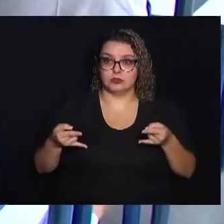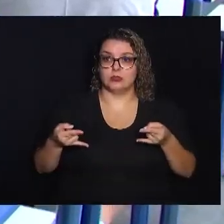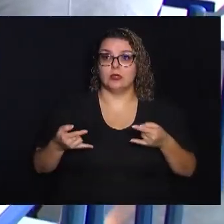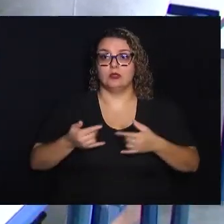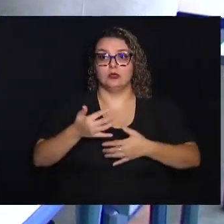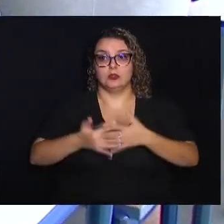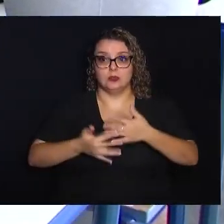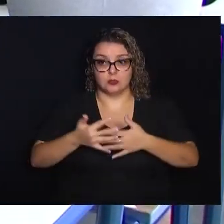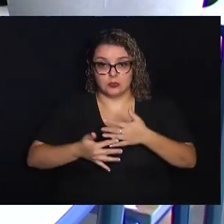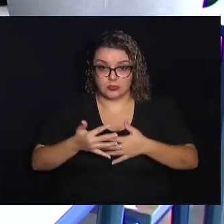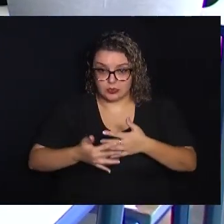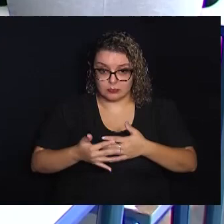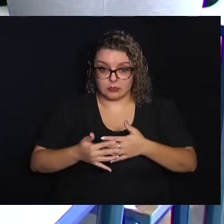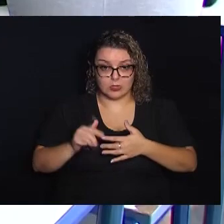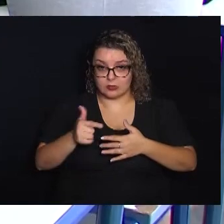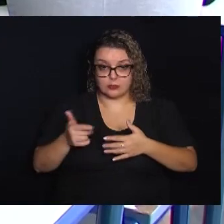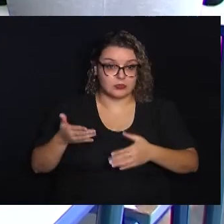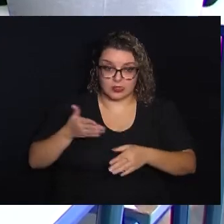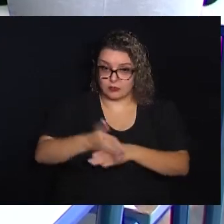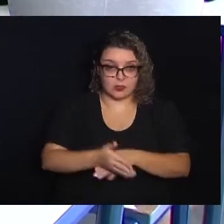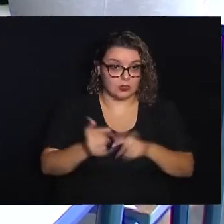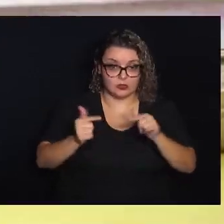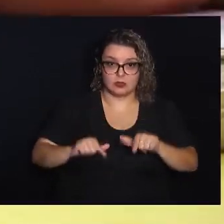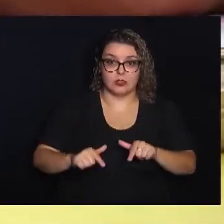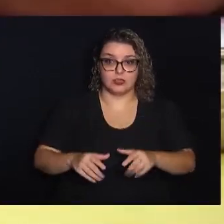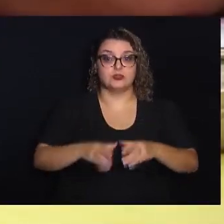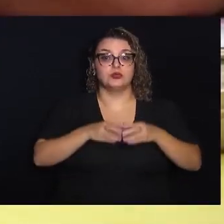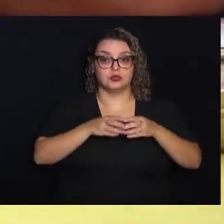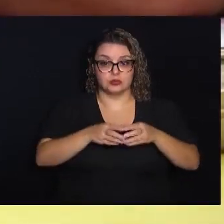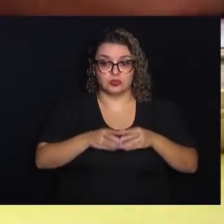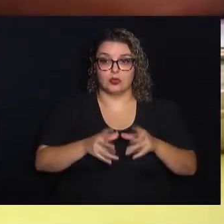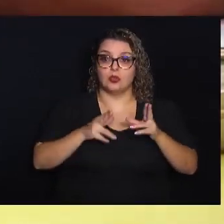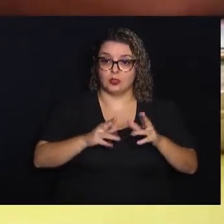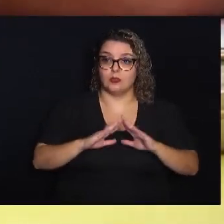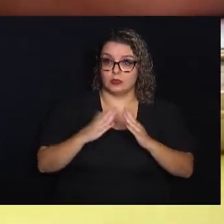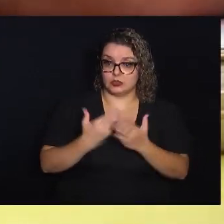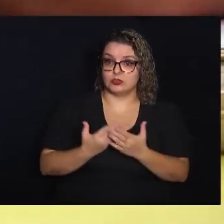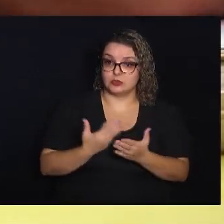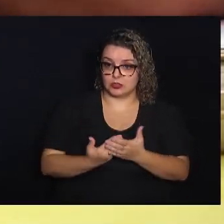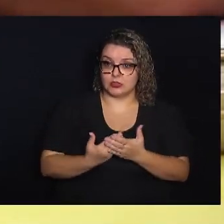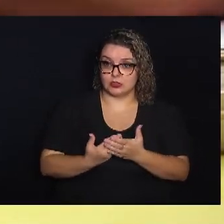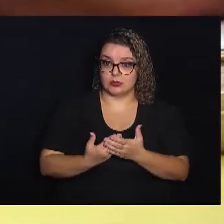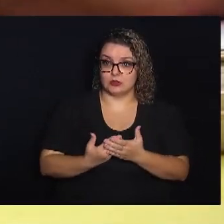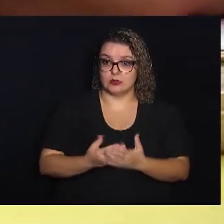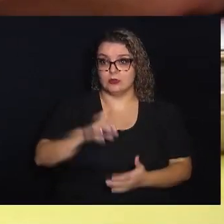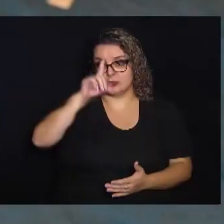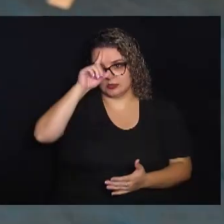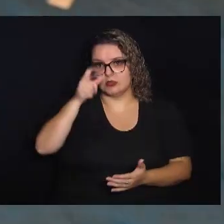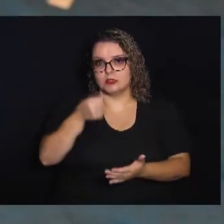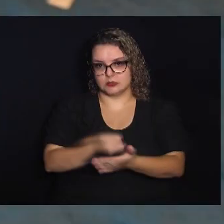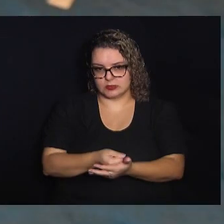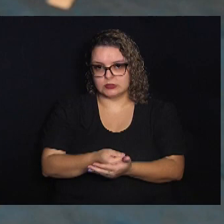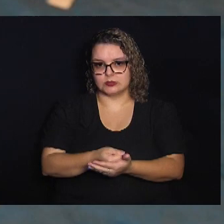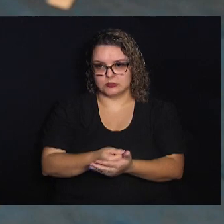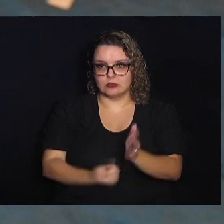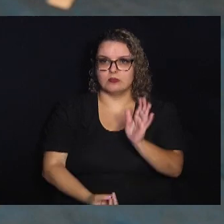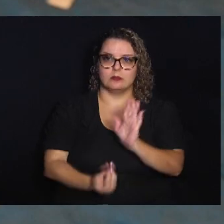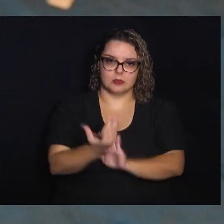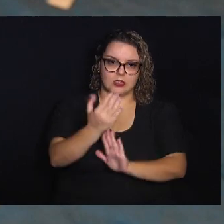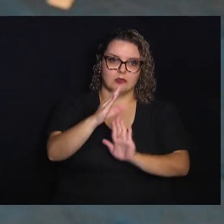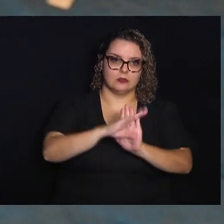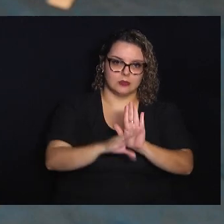ao acesso a espaços de convivência, como a escola, foram determinantes para a criação do